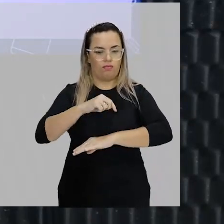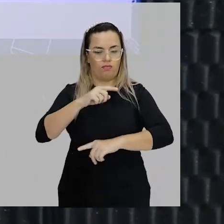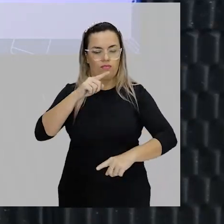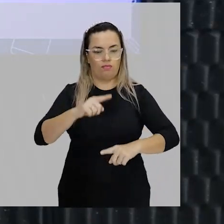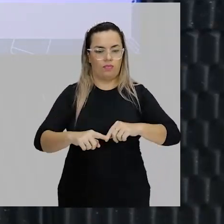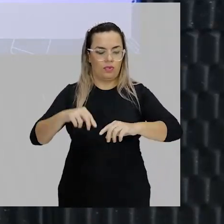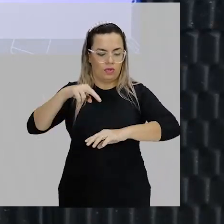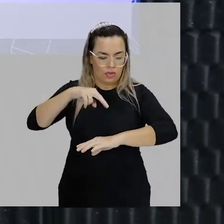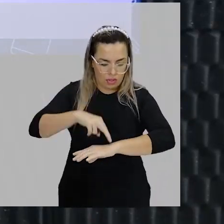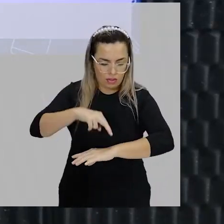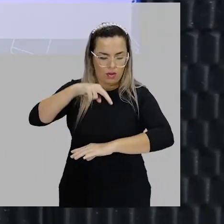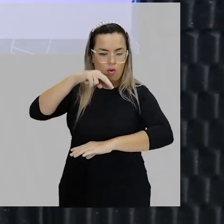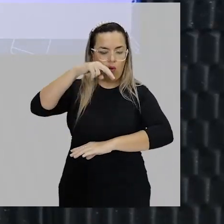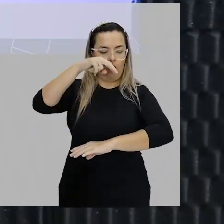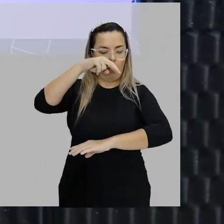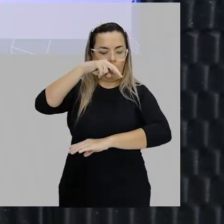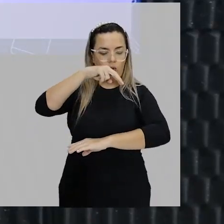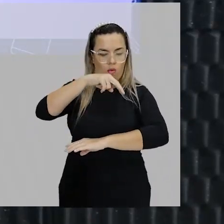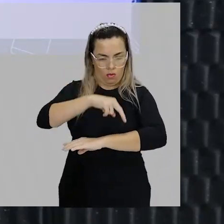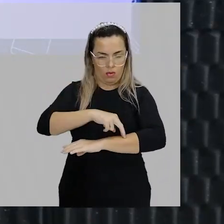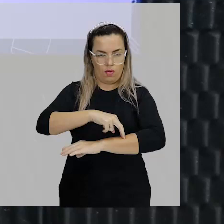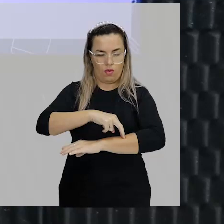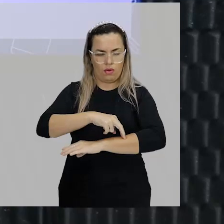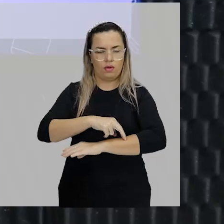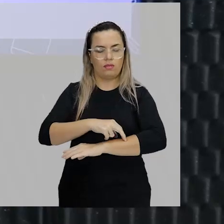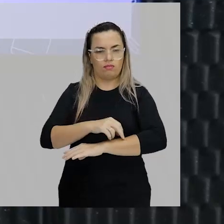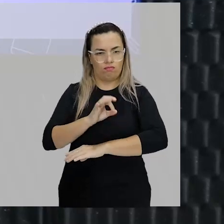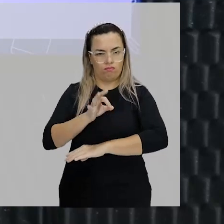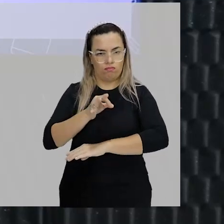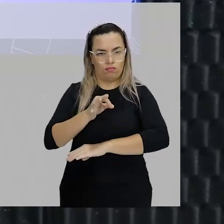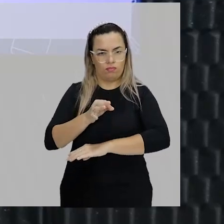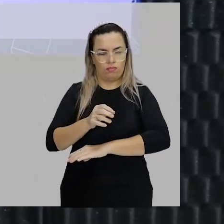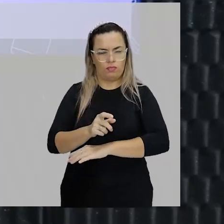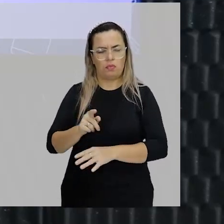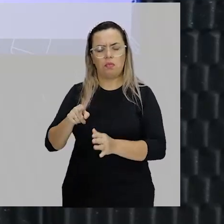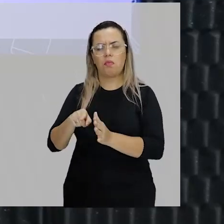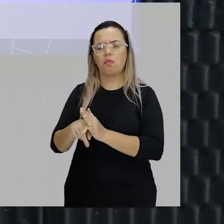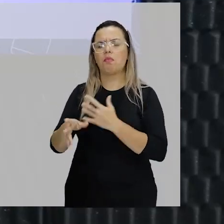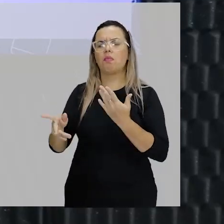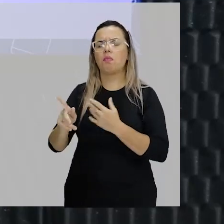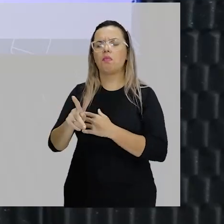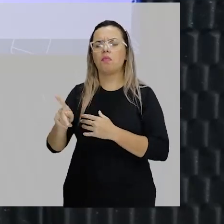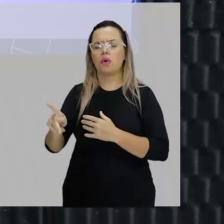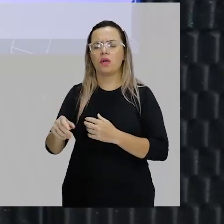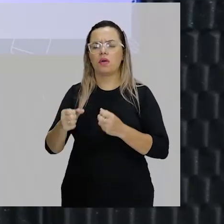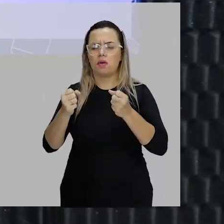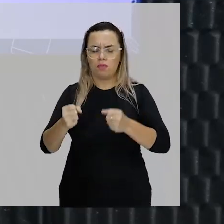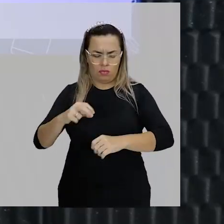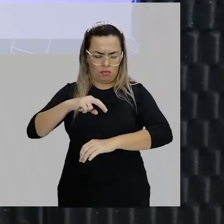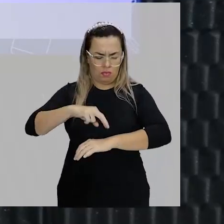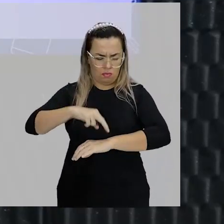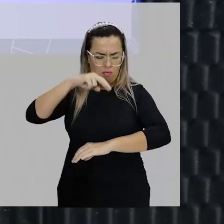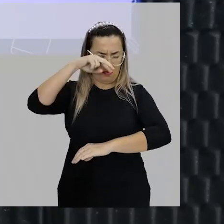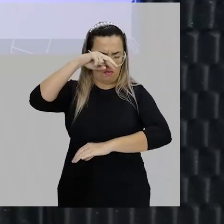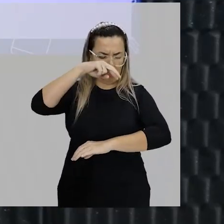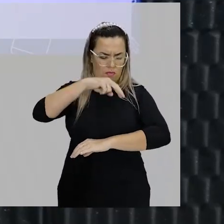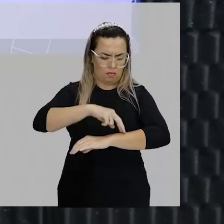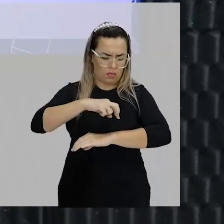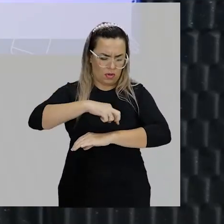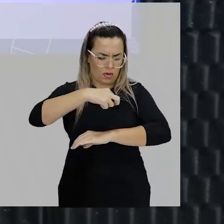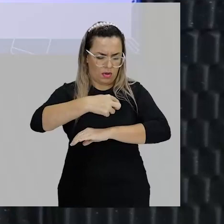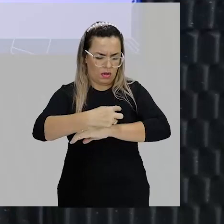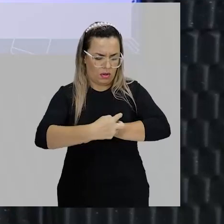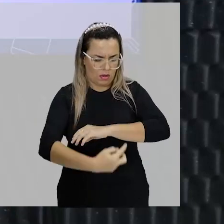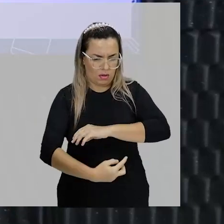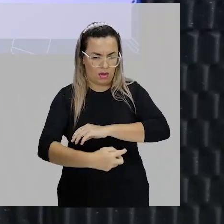sobre essas barreiras, certo? Professor, esse atleta ele pode derrubar a barreira? Pode, mas ele tem